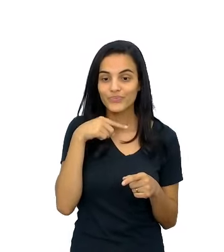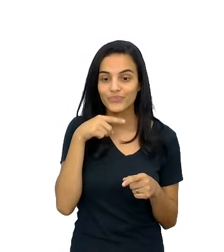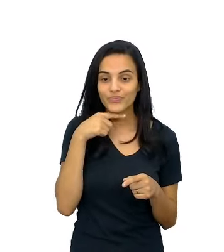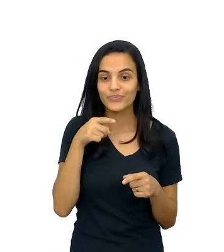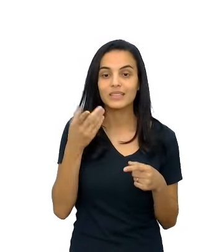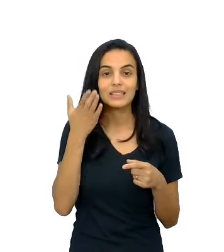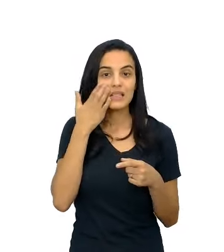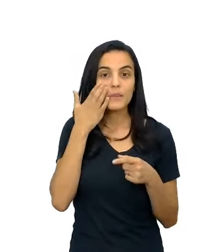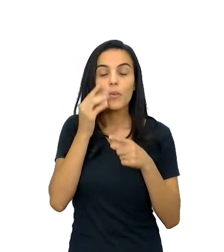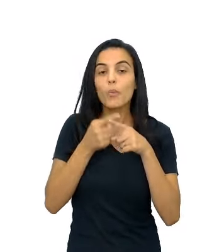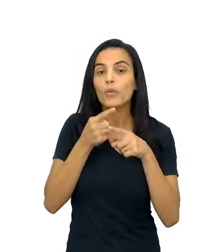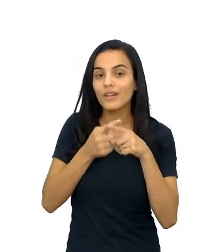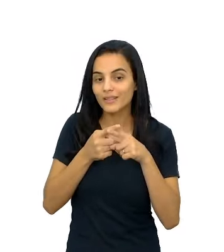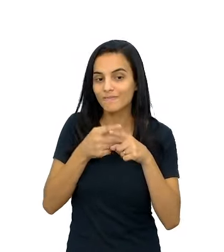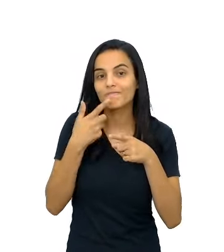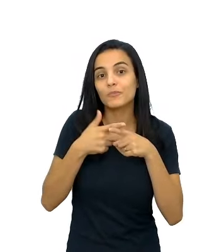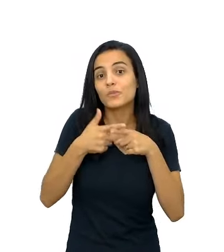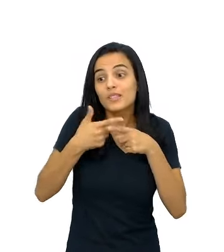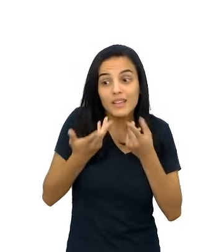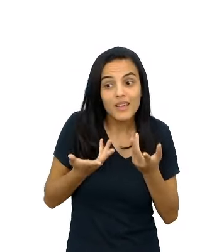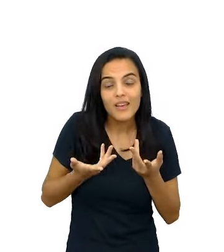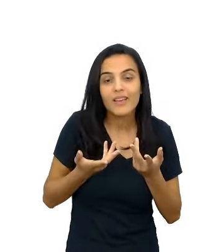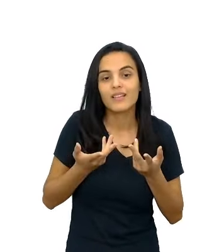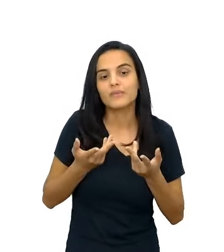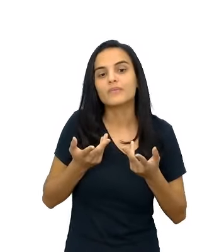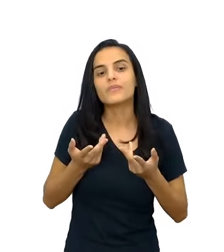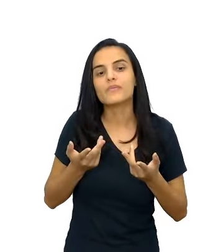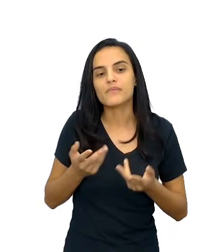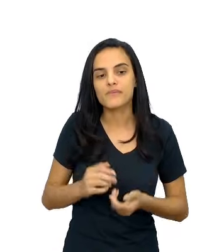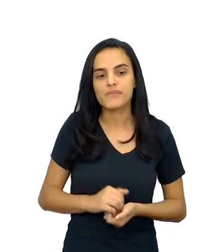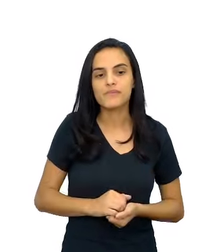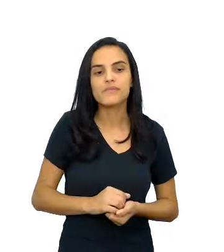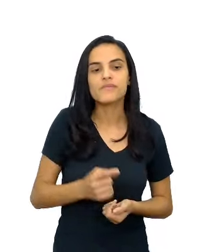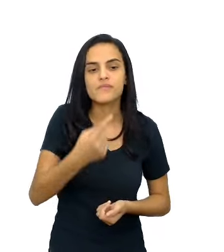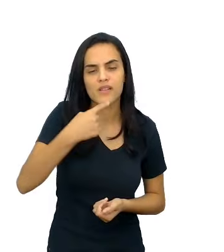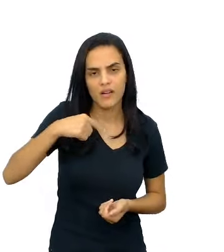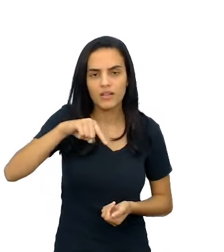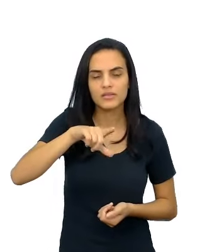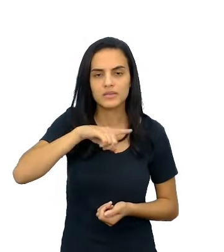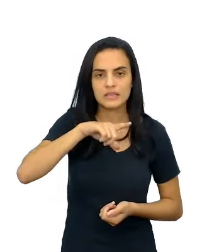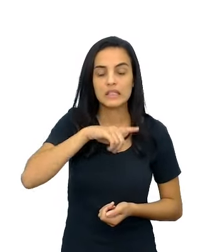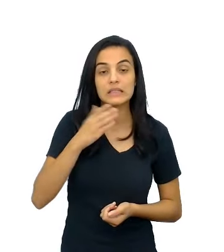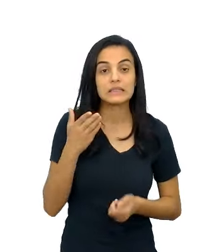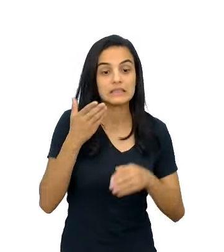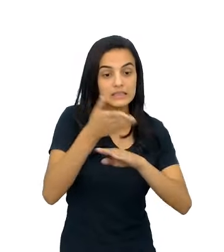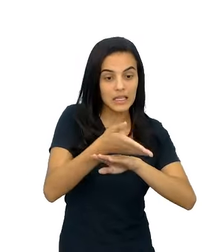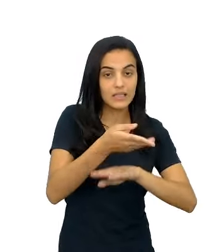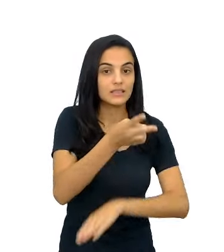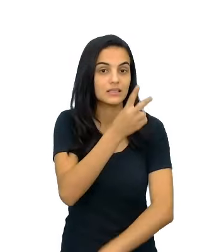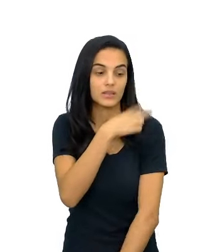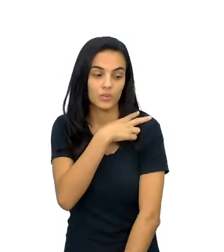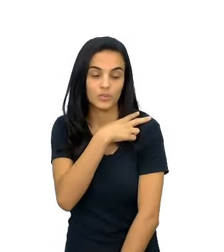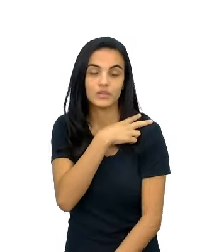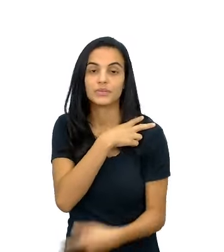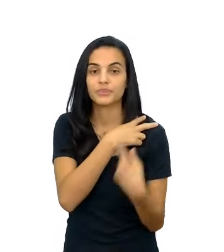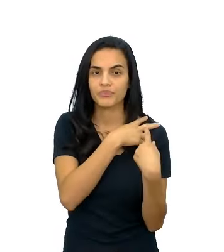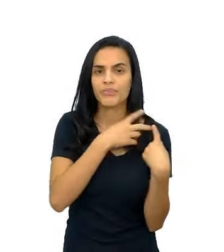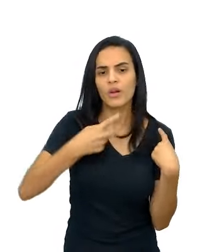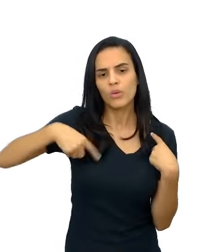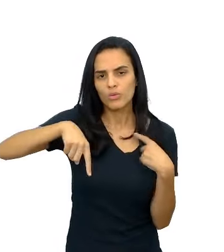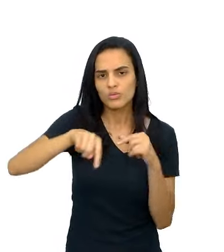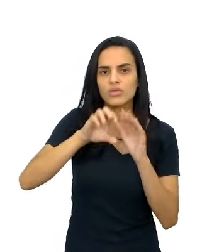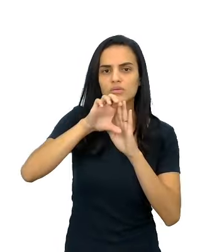o porquê, né? Porque tem que ser assim e é assim, né? A gente tem ali para a segunda série, no nosso